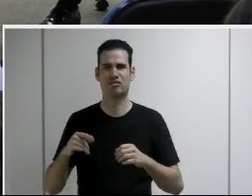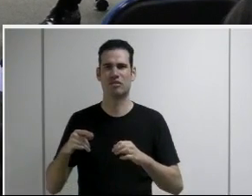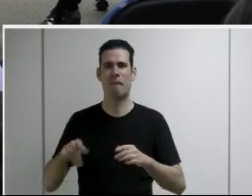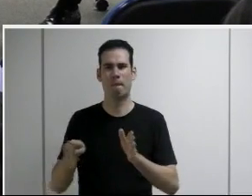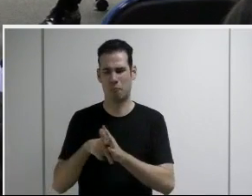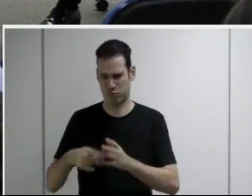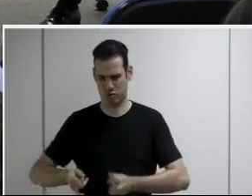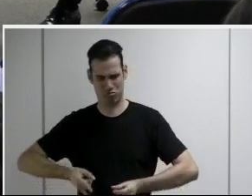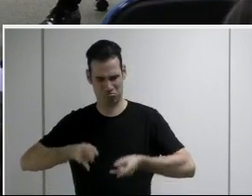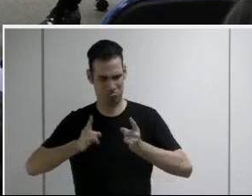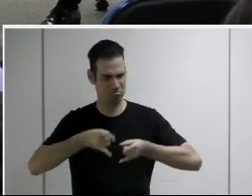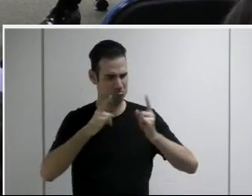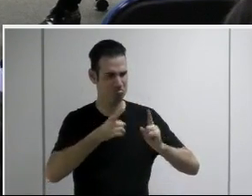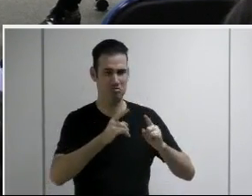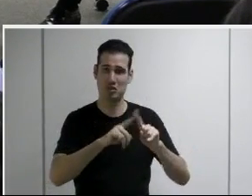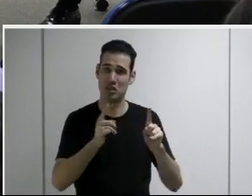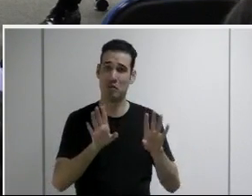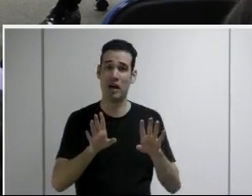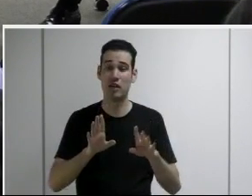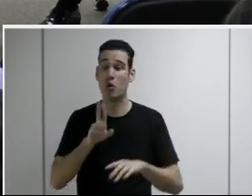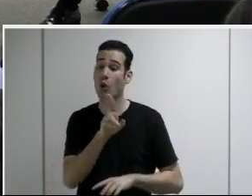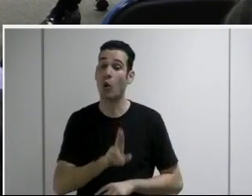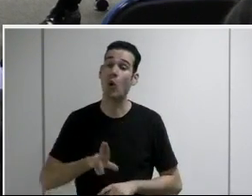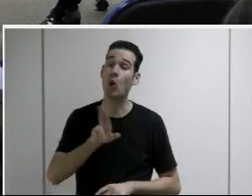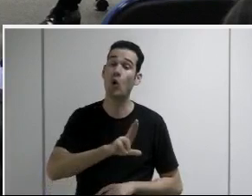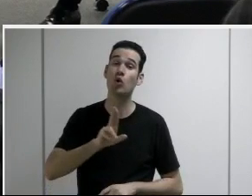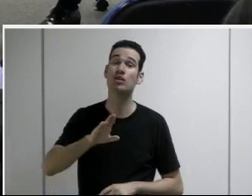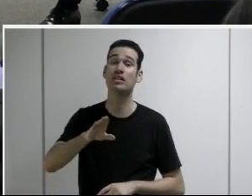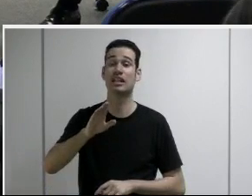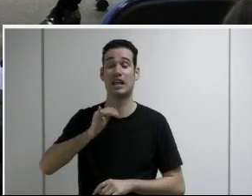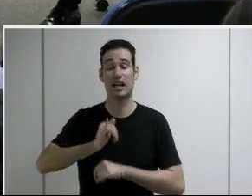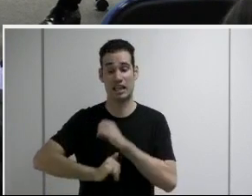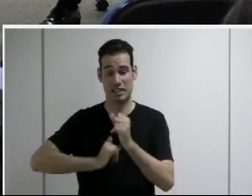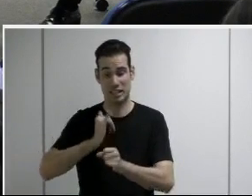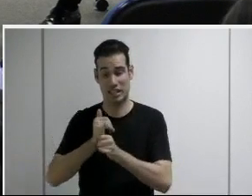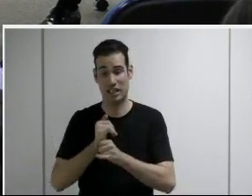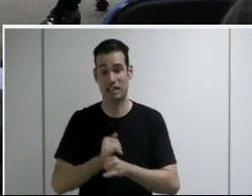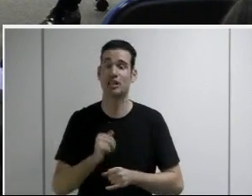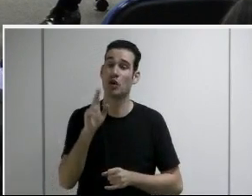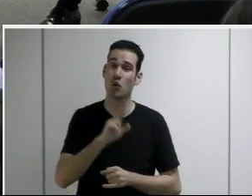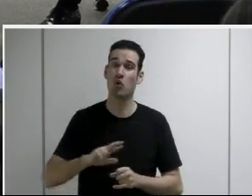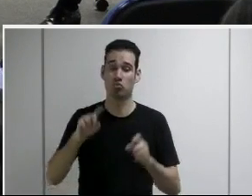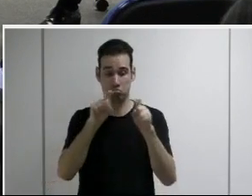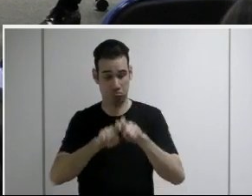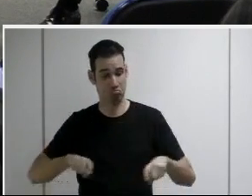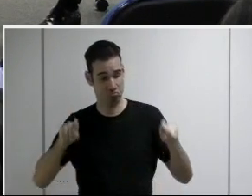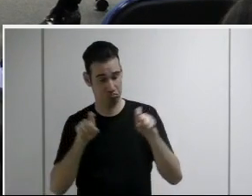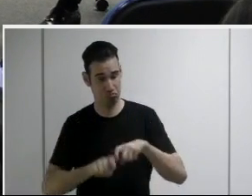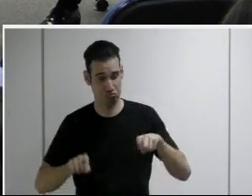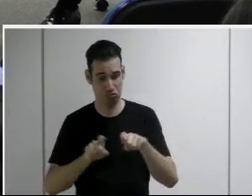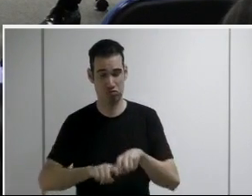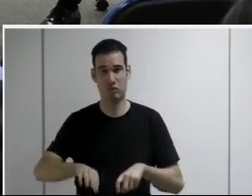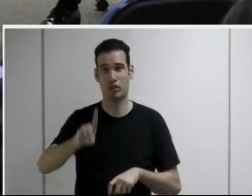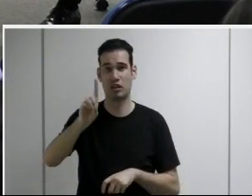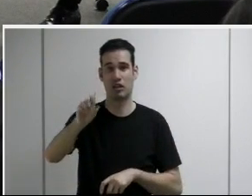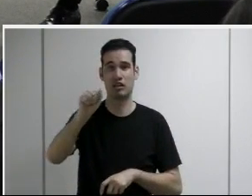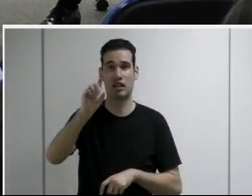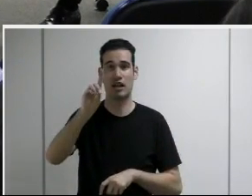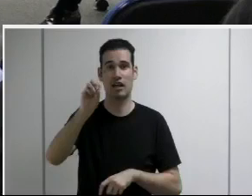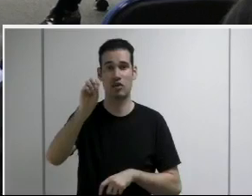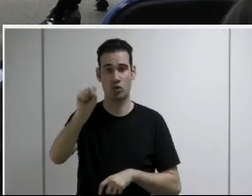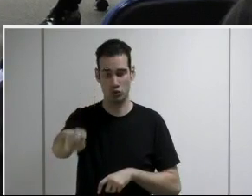mas trabalham com a inteligência que é gerada naquele trabalho de dados, com uma coleta de dados cada